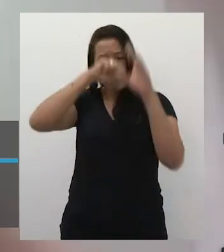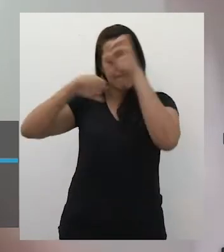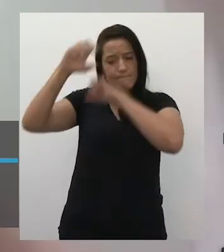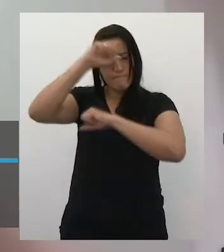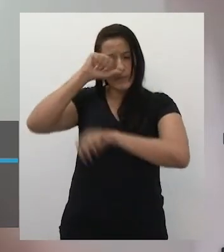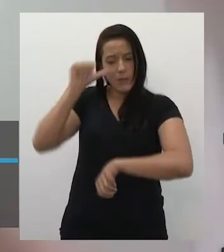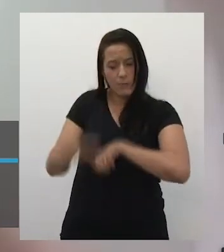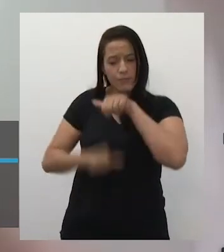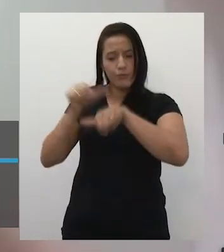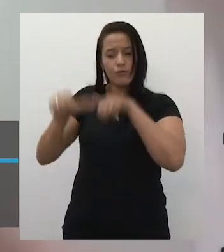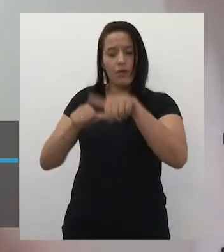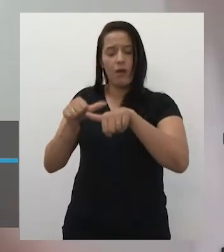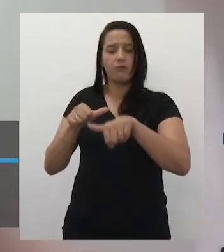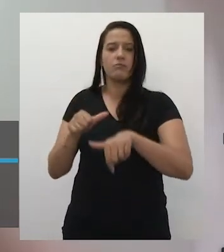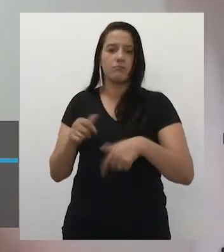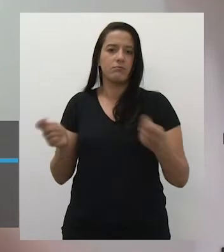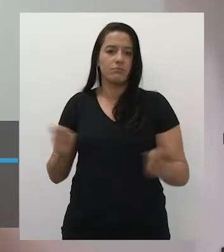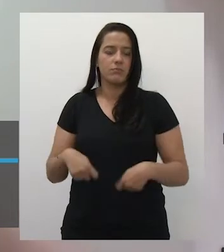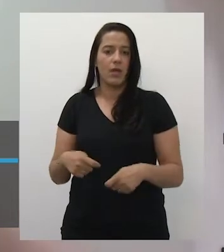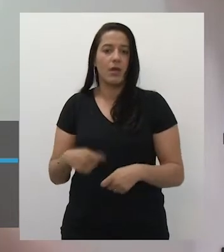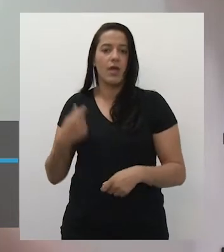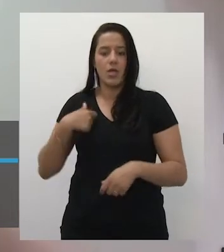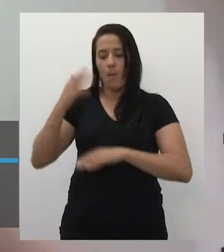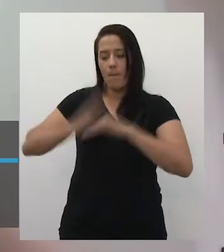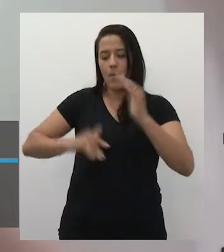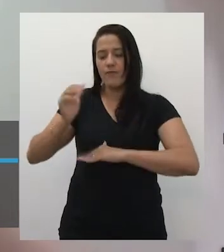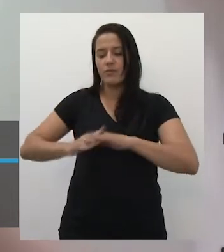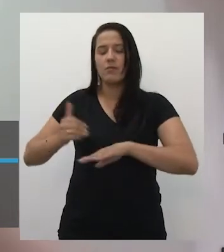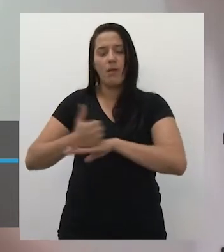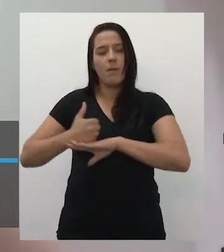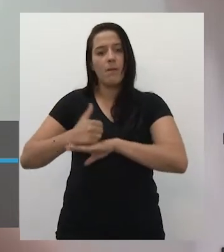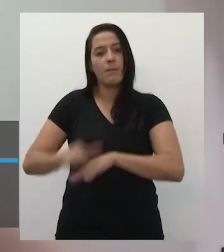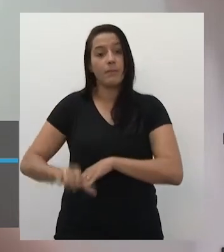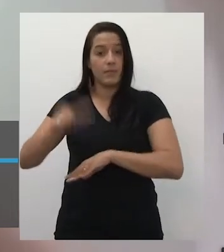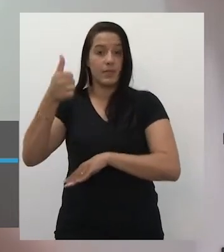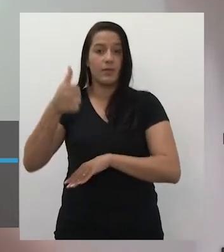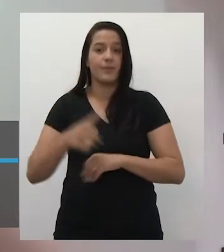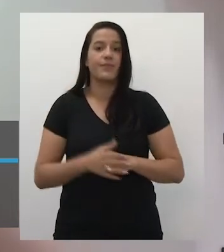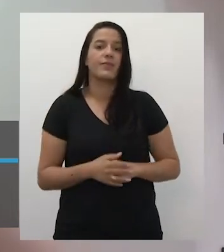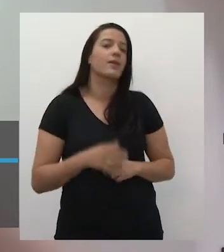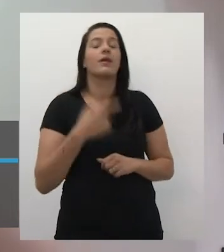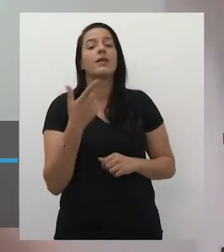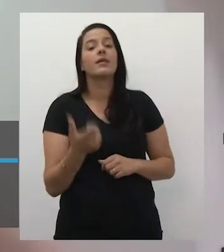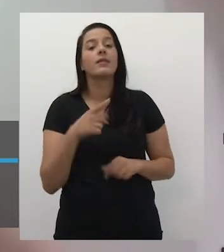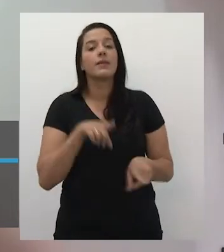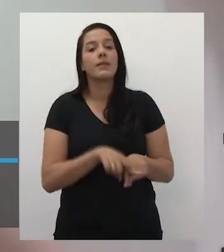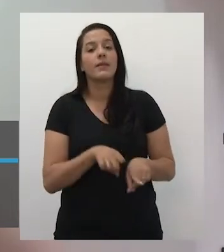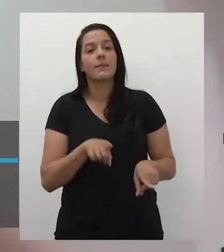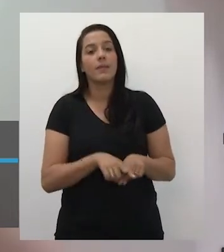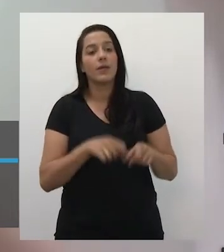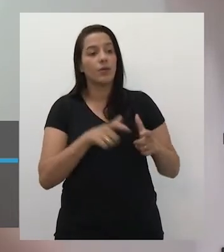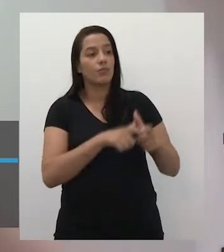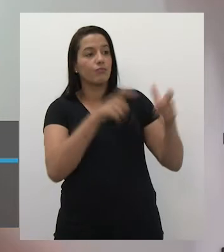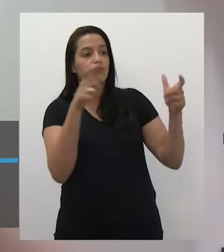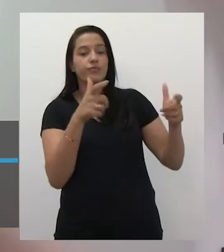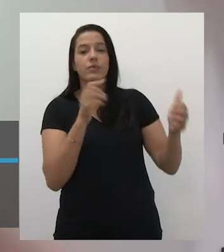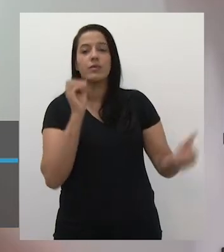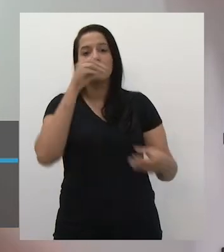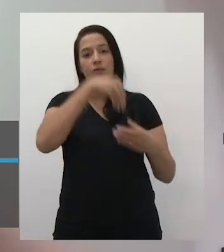muito me orgulho de dizer que sempre na mesma comunidade e na mesma escola. Muitas situações